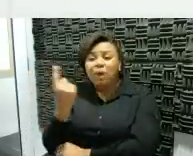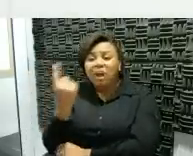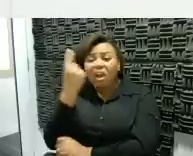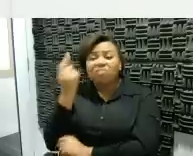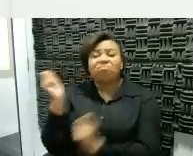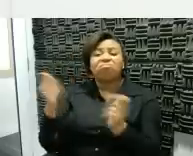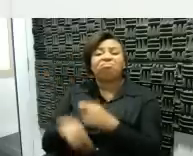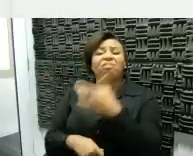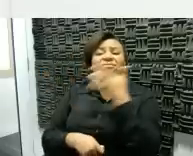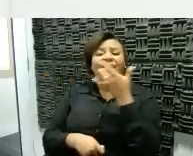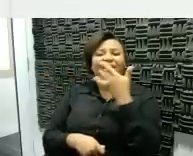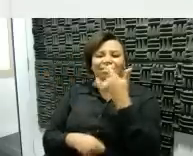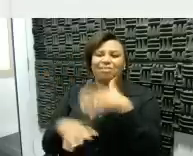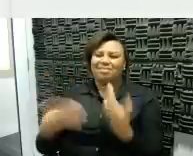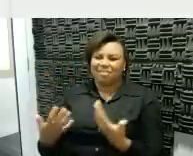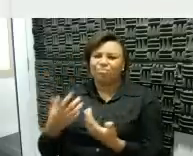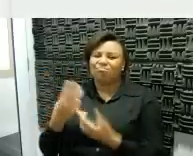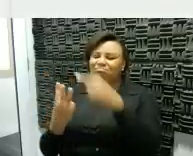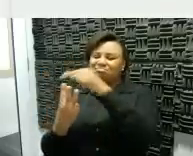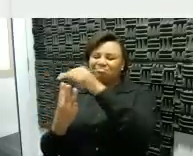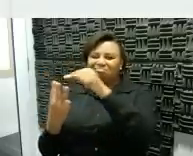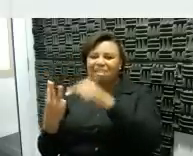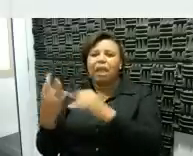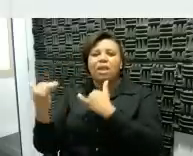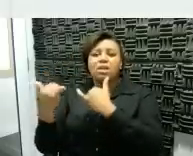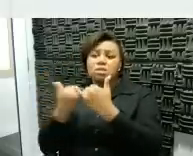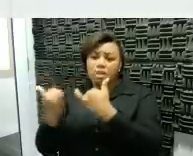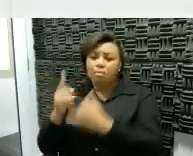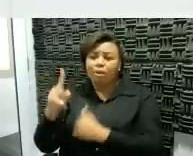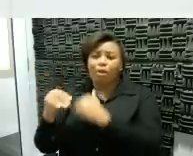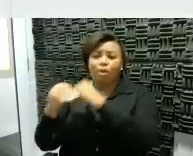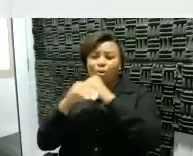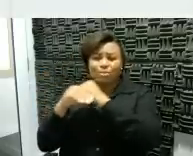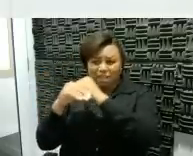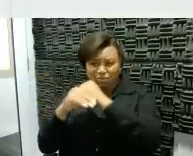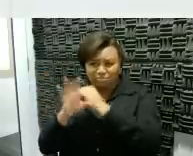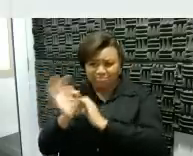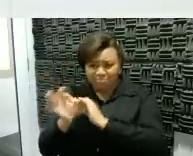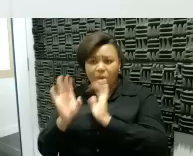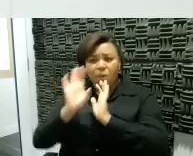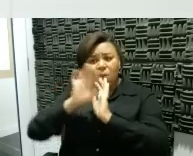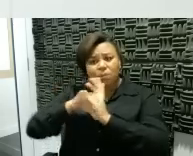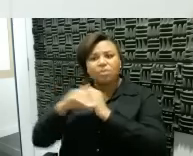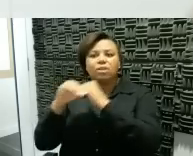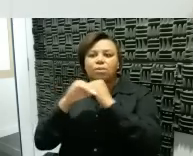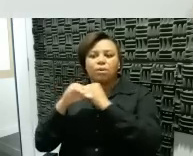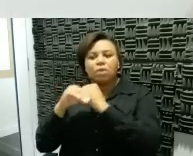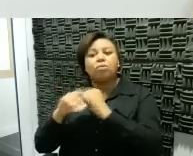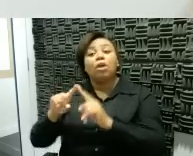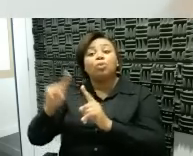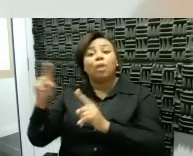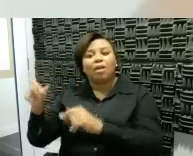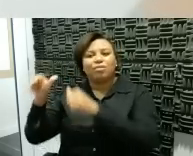o um exemplo de igualdade né do conceito de igualdade logo do lado Coloco os mesmos meninos